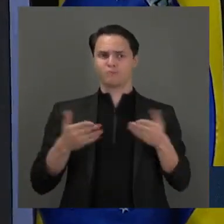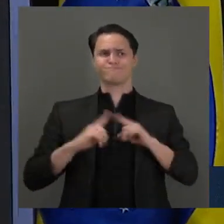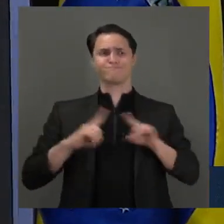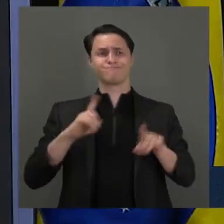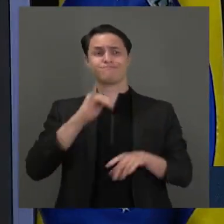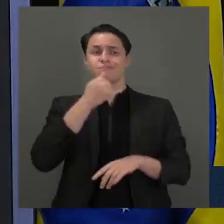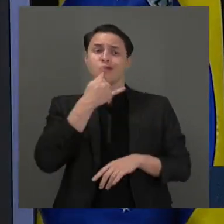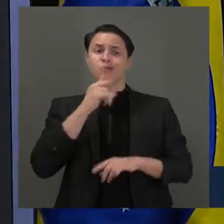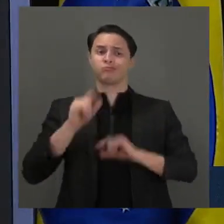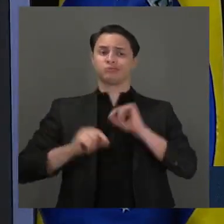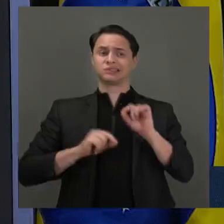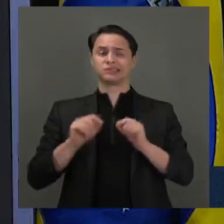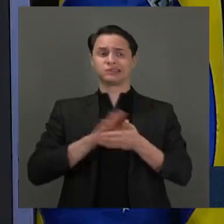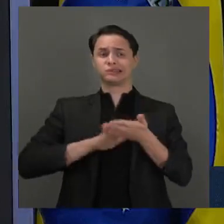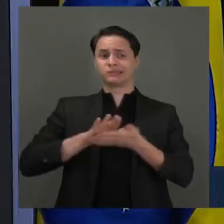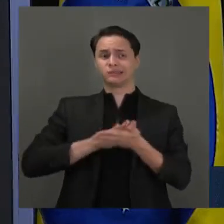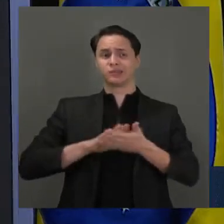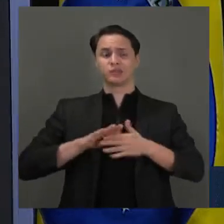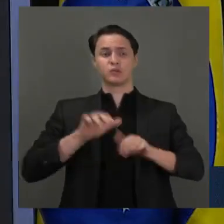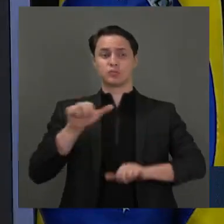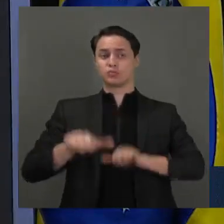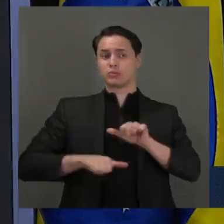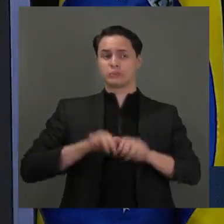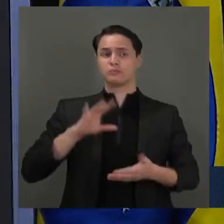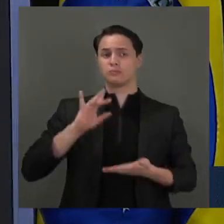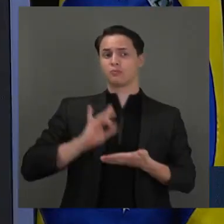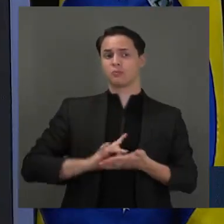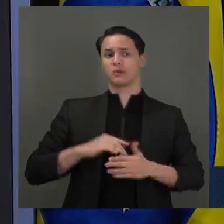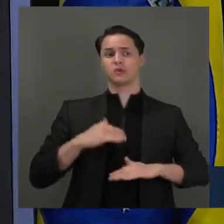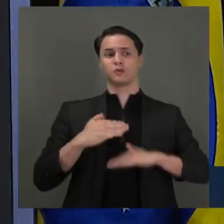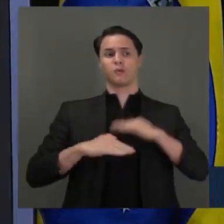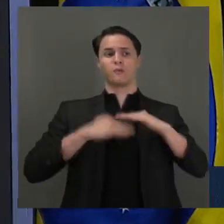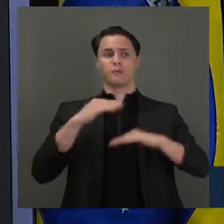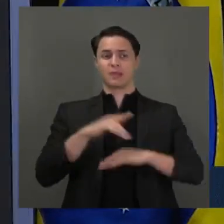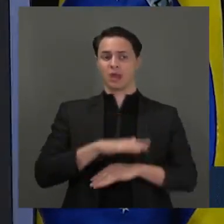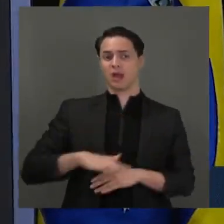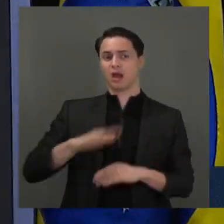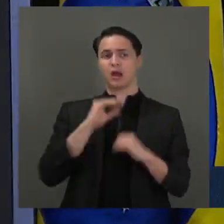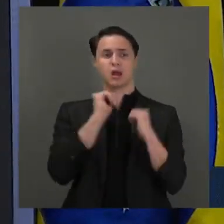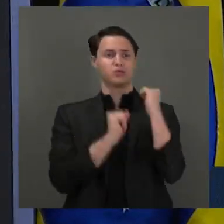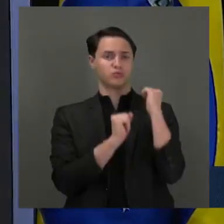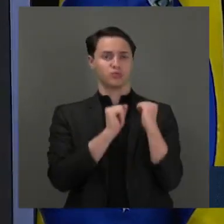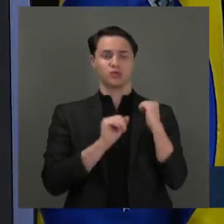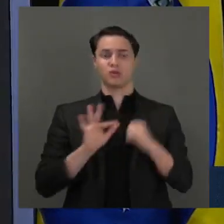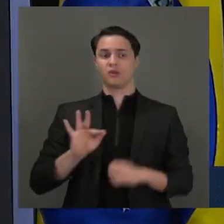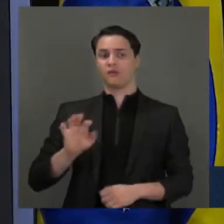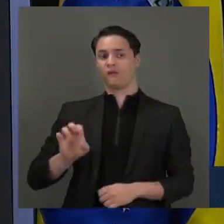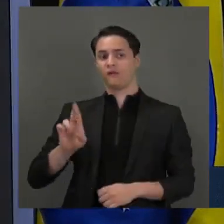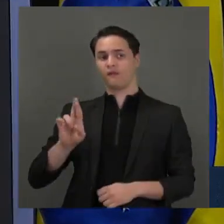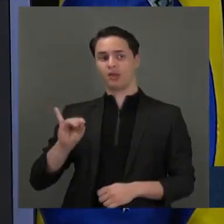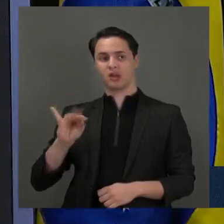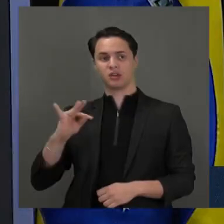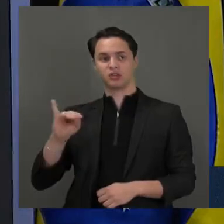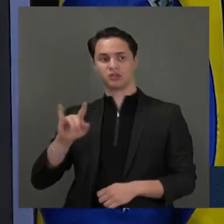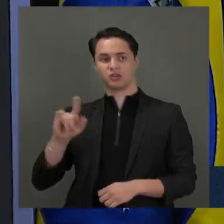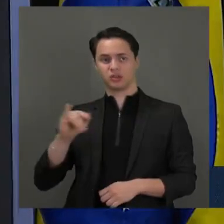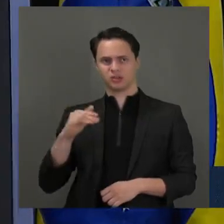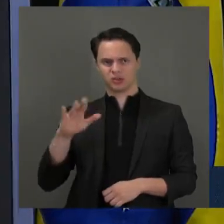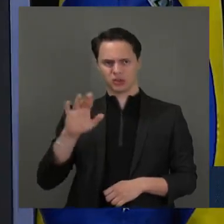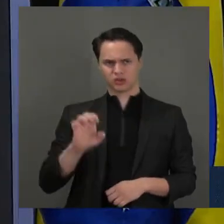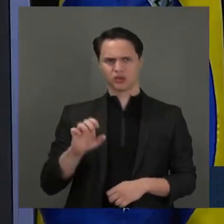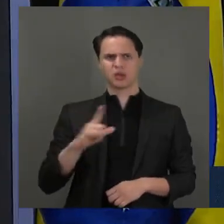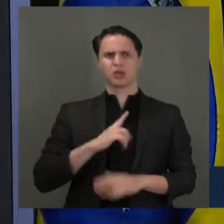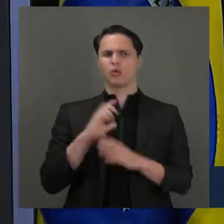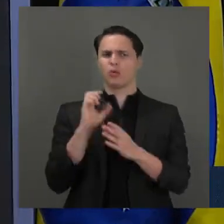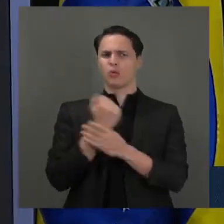infelizmente, nada de concreto foi feito para o desenvolvimento da indústria de fertilizantes, e nem sequer para